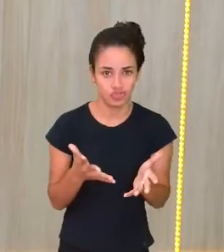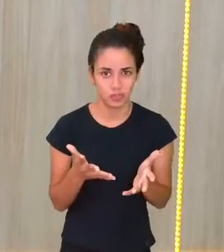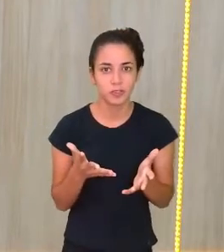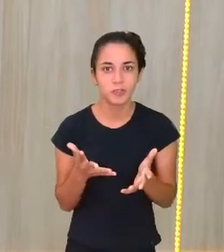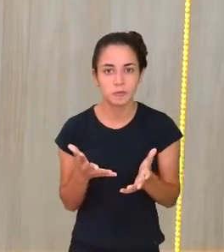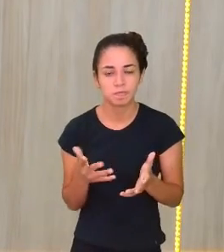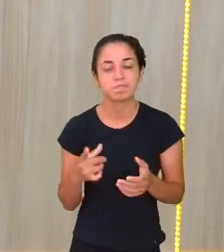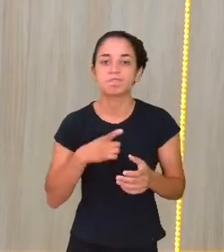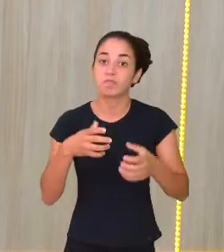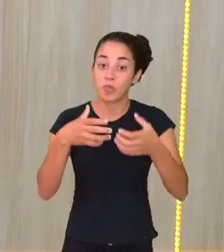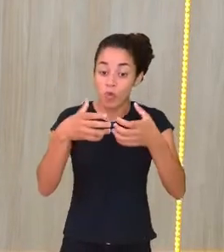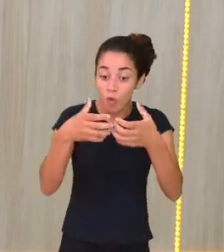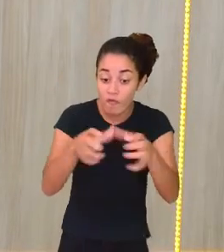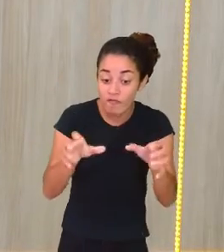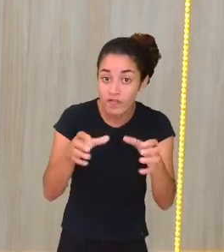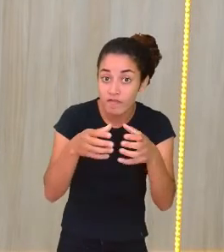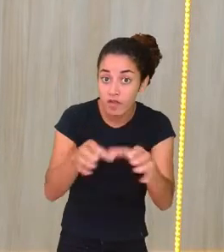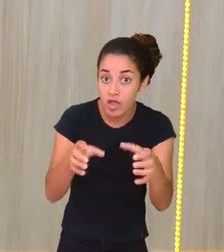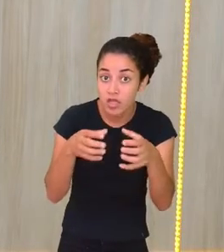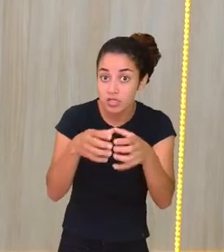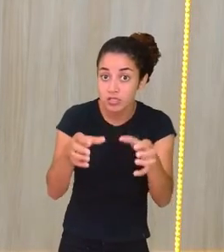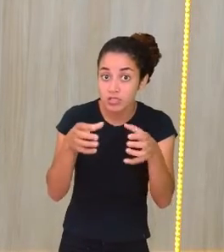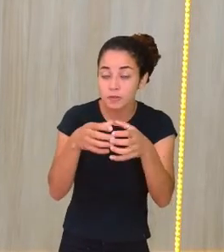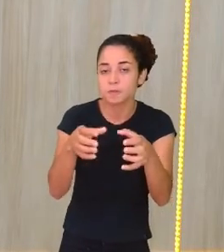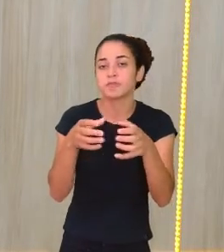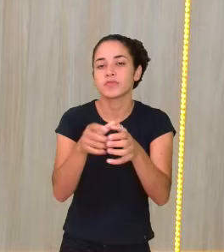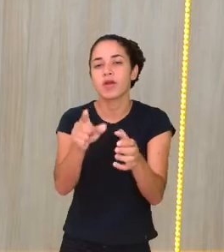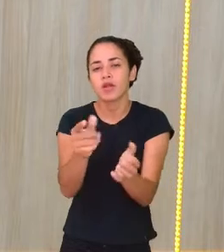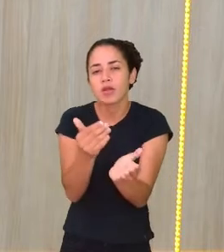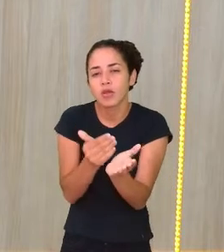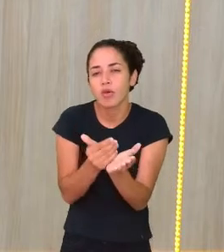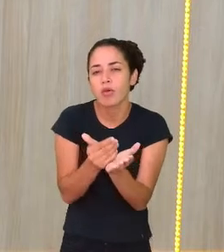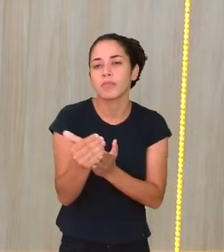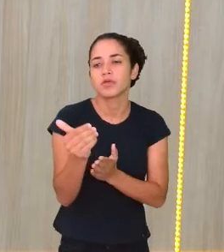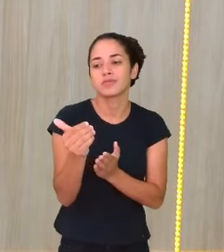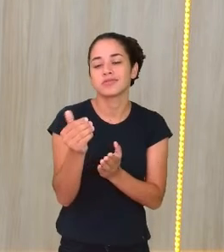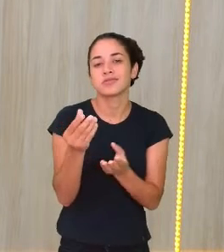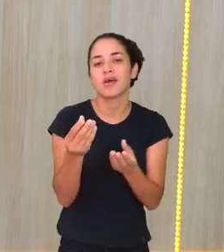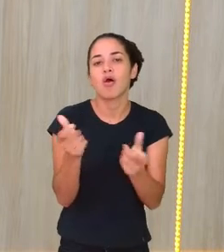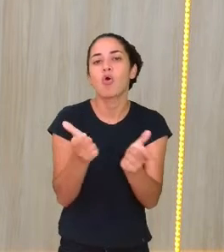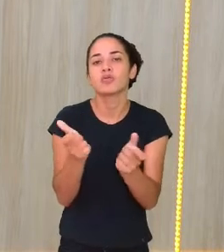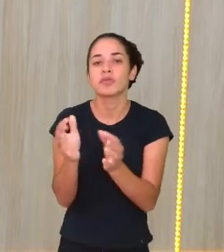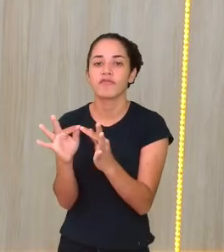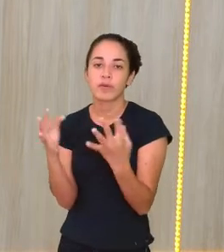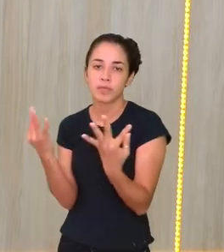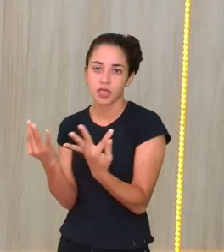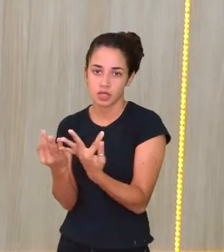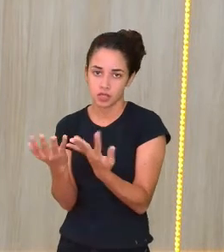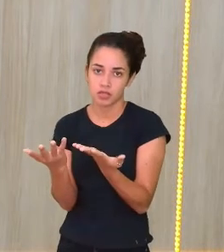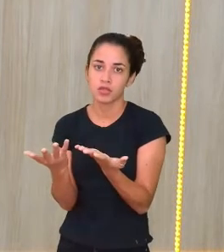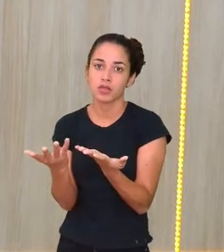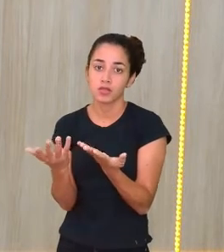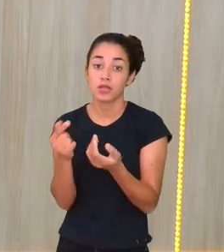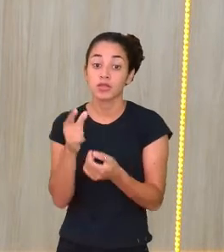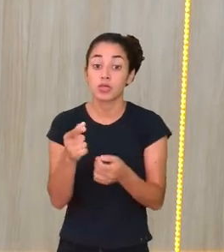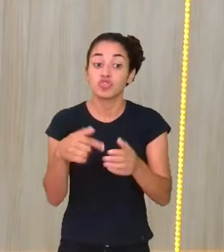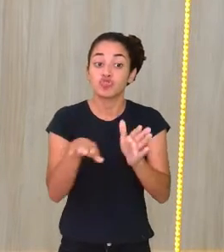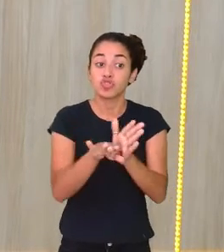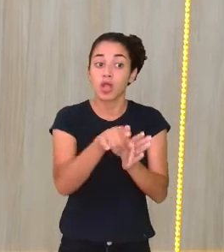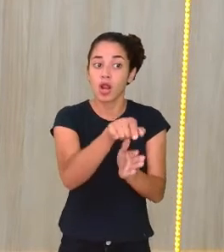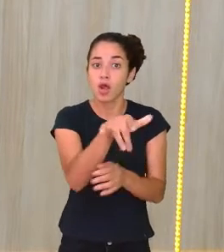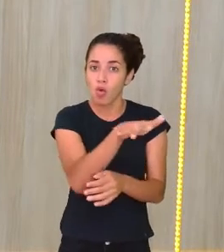nessa convivência porque ele começa com a família. Então, quando ele chega nesse